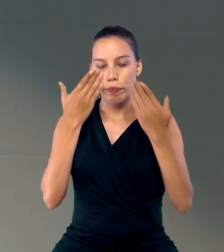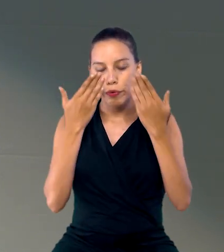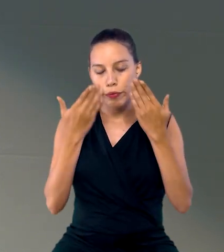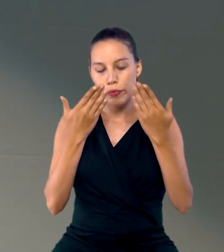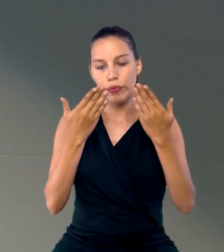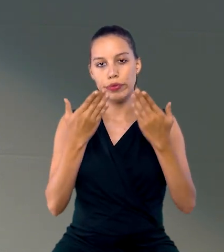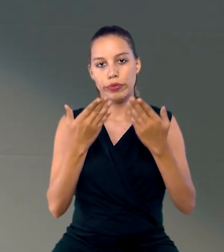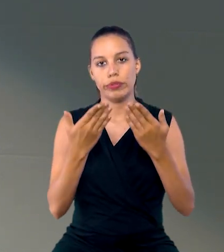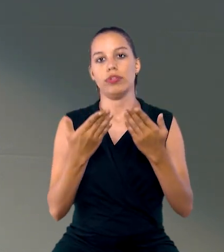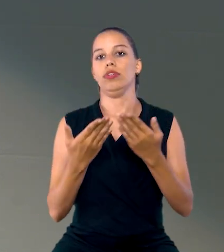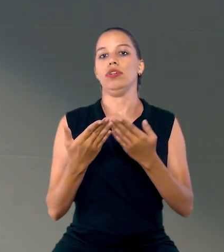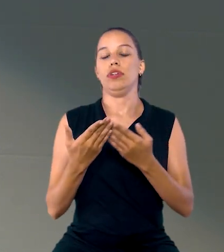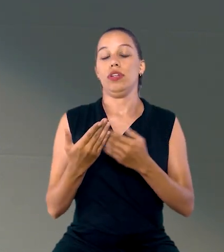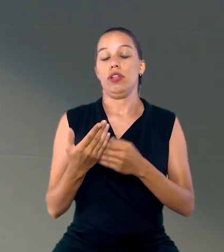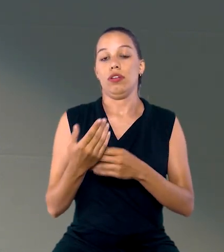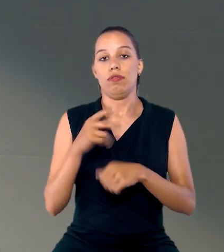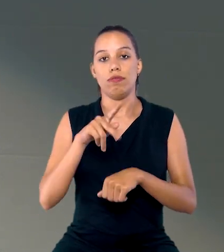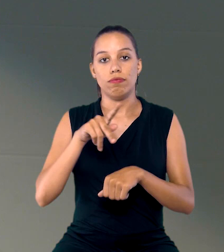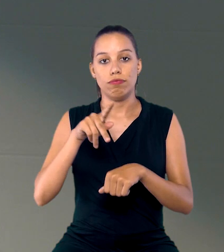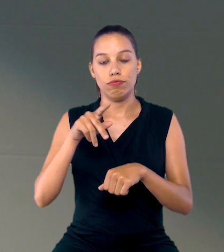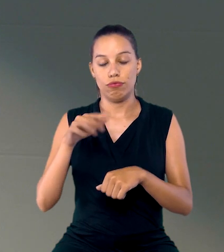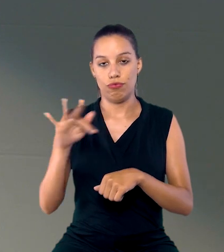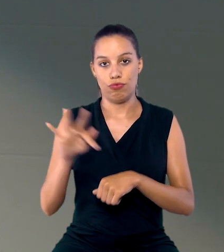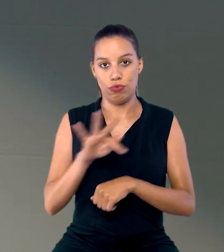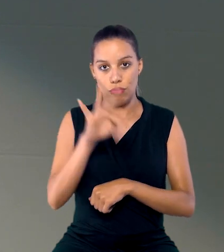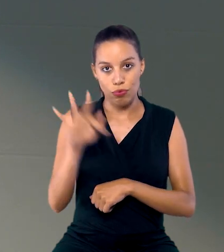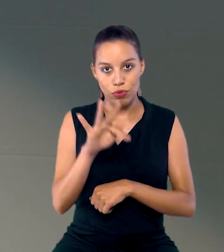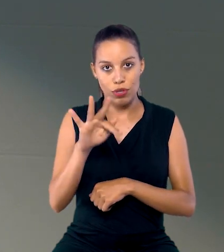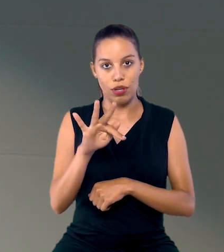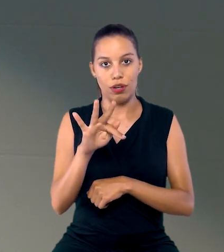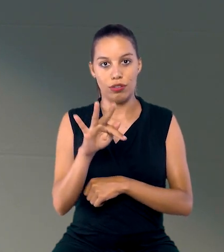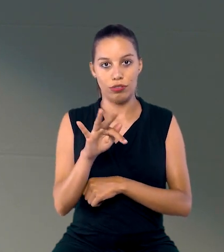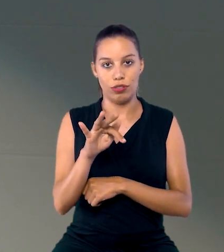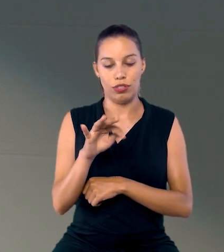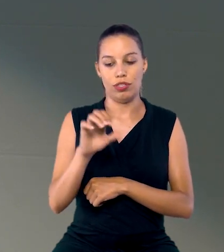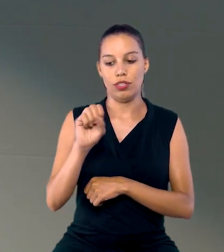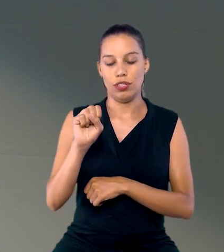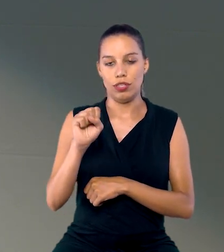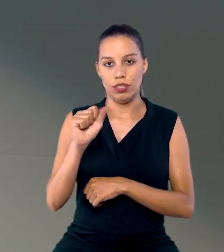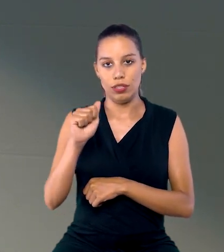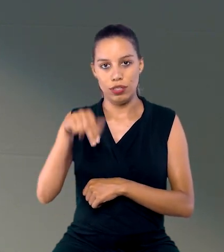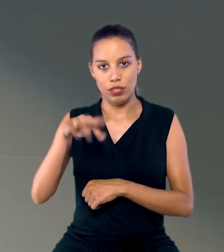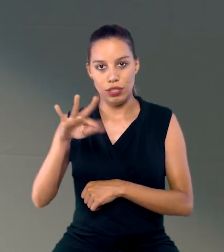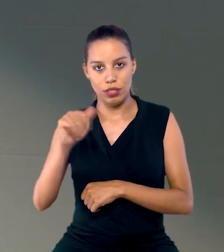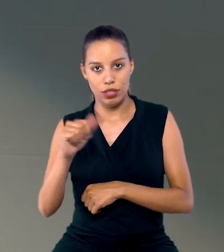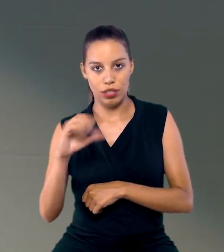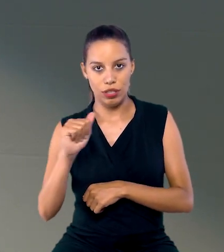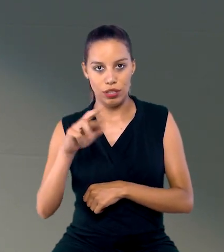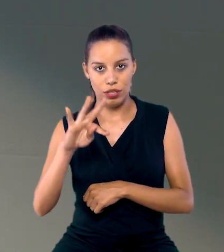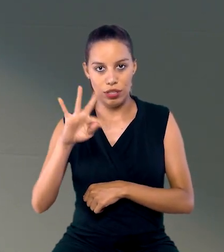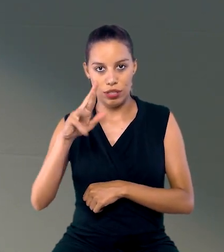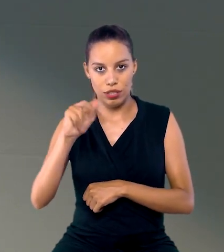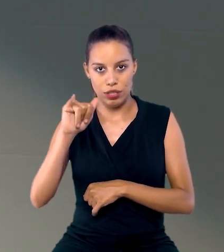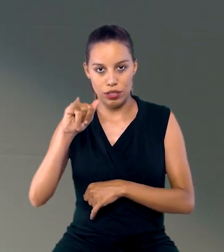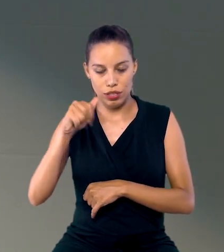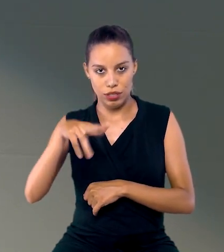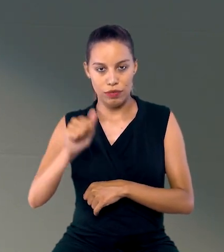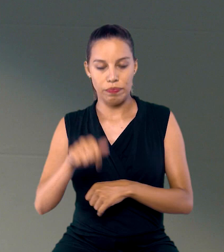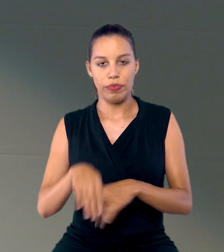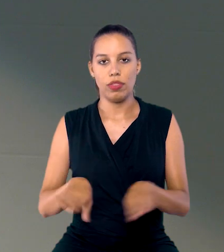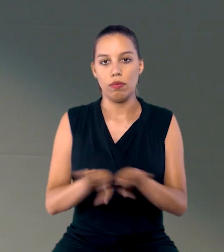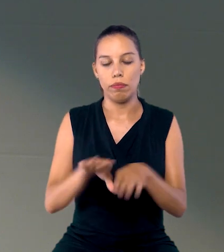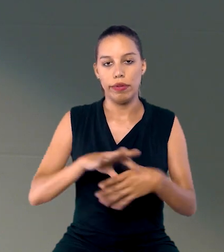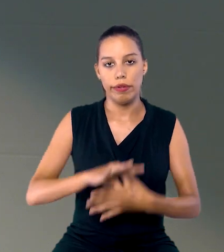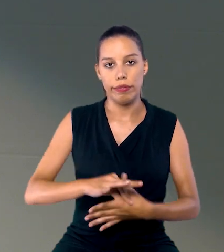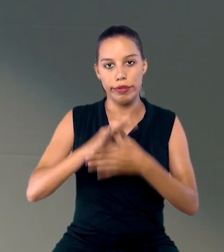e graduação em Psicologia pela Universidade de Santa Catarina. É ativista indígena guarani, membro da Comissão de Direitos Humanos do